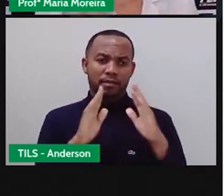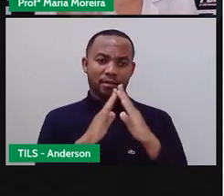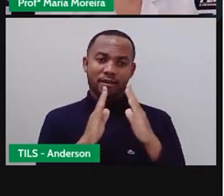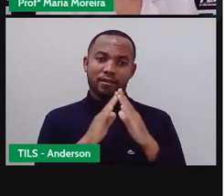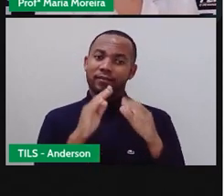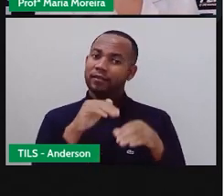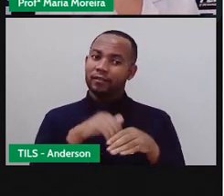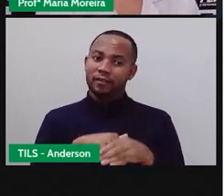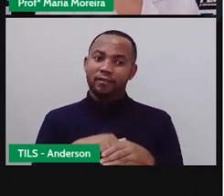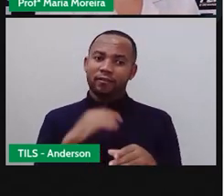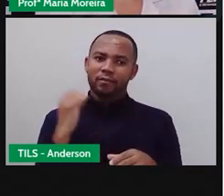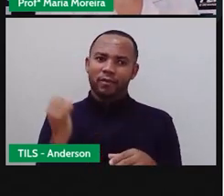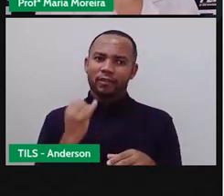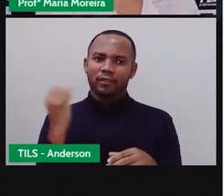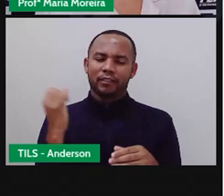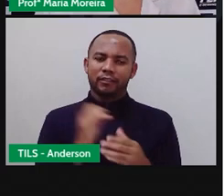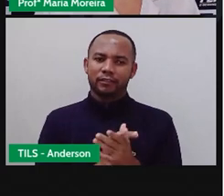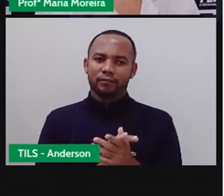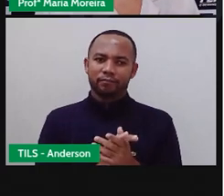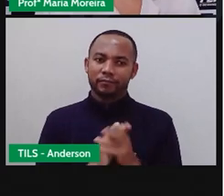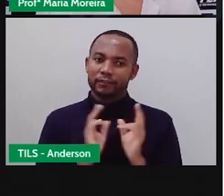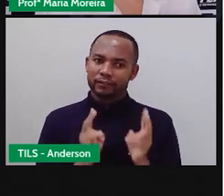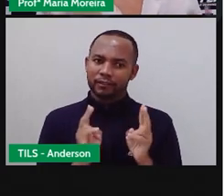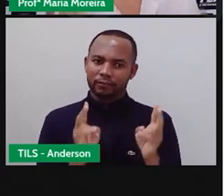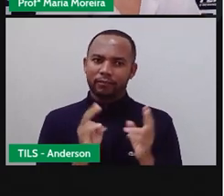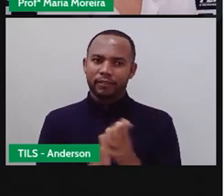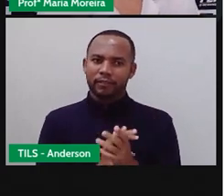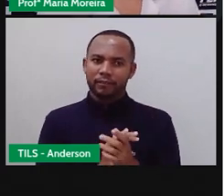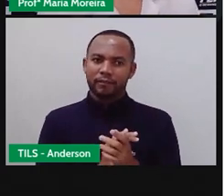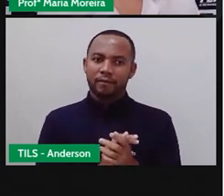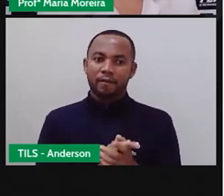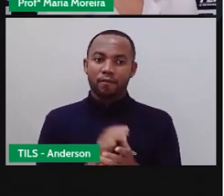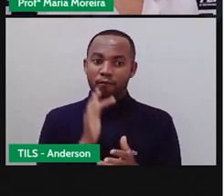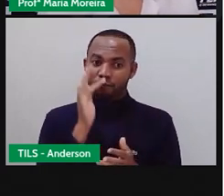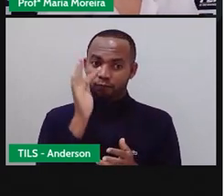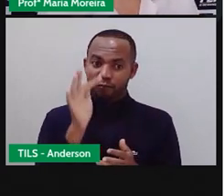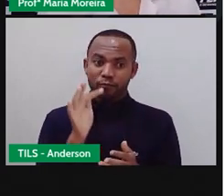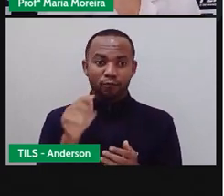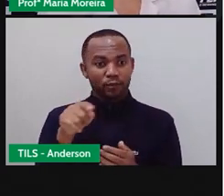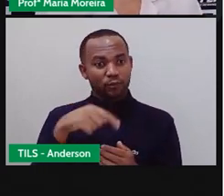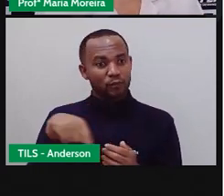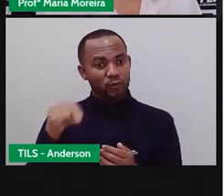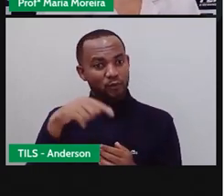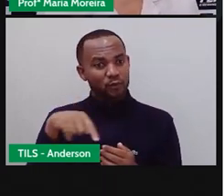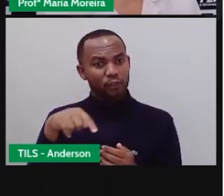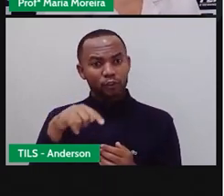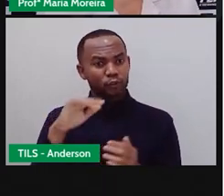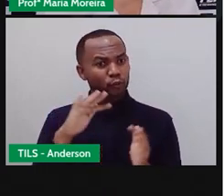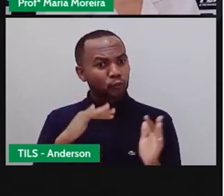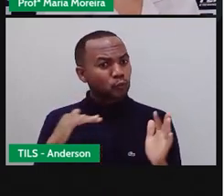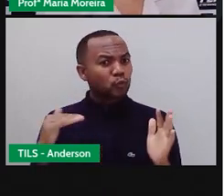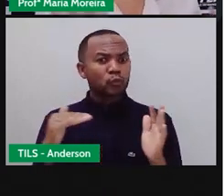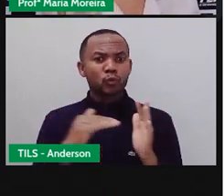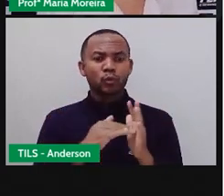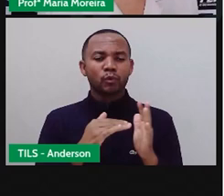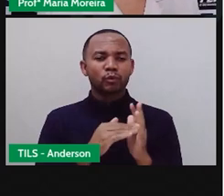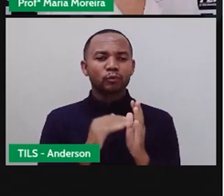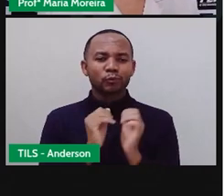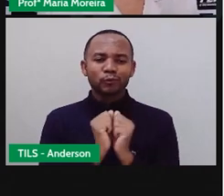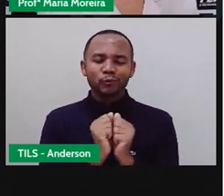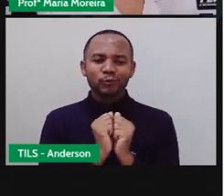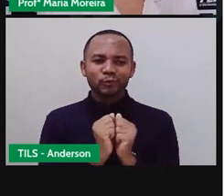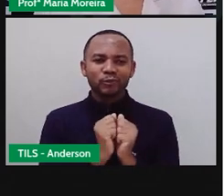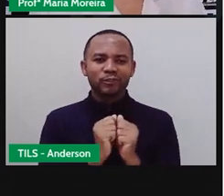distanciamento social se possível for tá para que em breve possamos todos aí estamos bem juntinhos